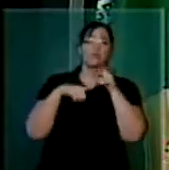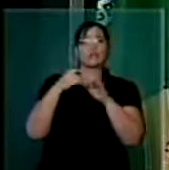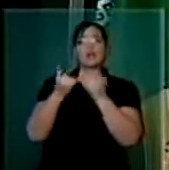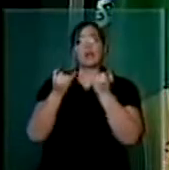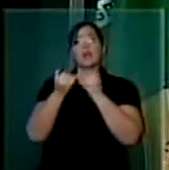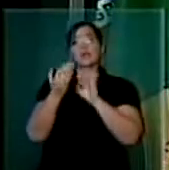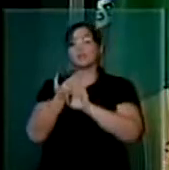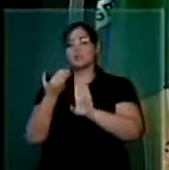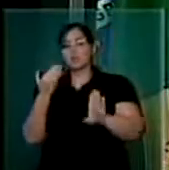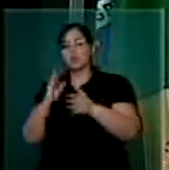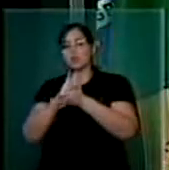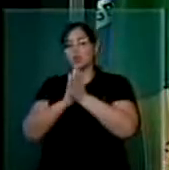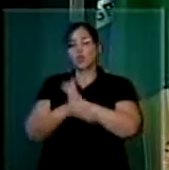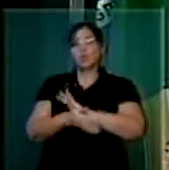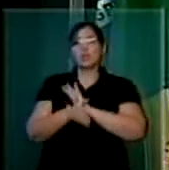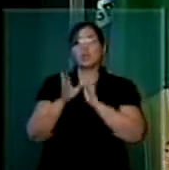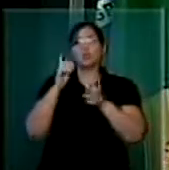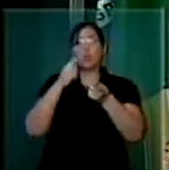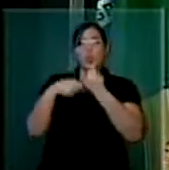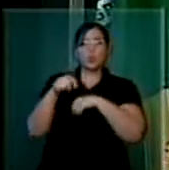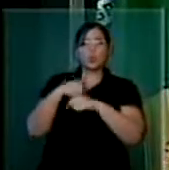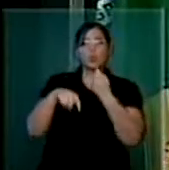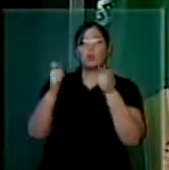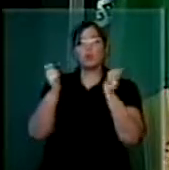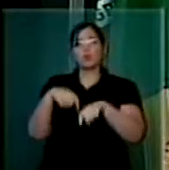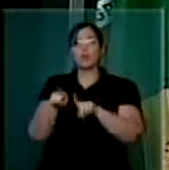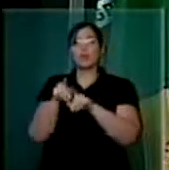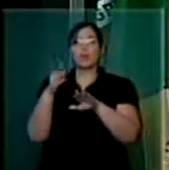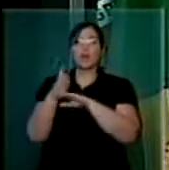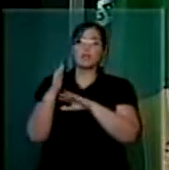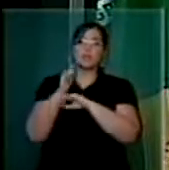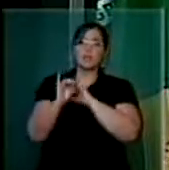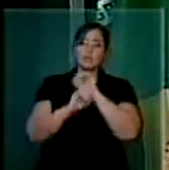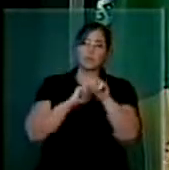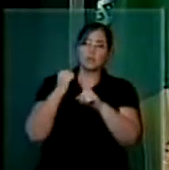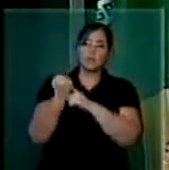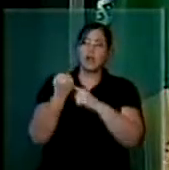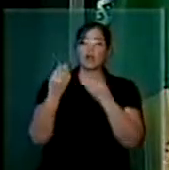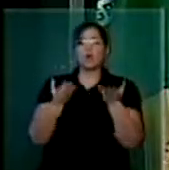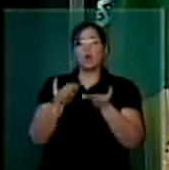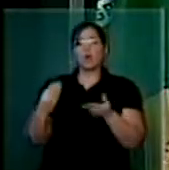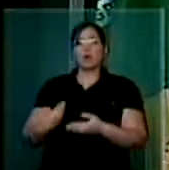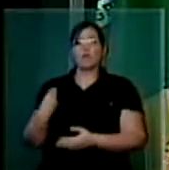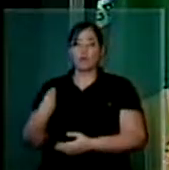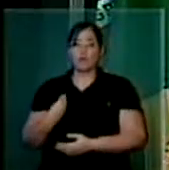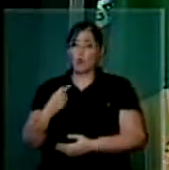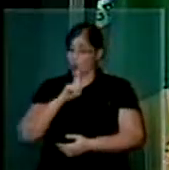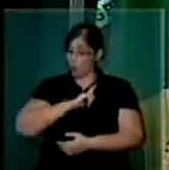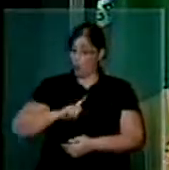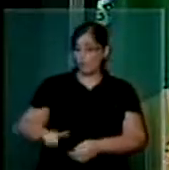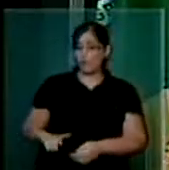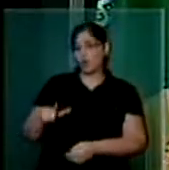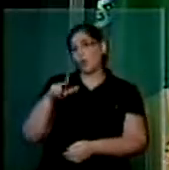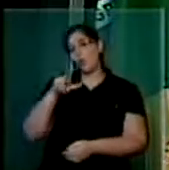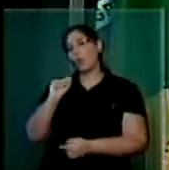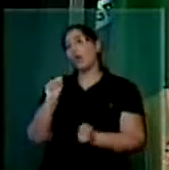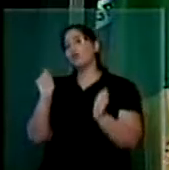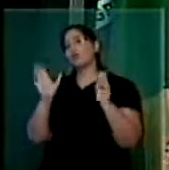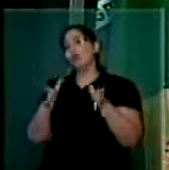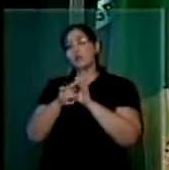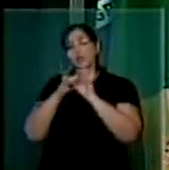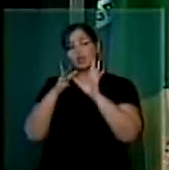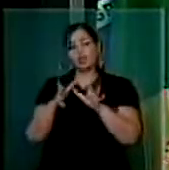excluída do consumo, das possibilidades e do acesso da sociedade que nós estamos vivendo aí. O governo do presidente Lula permitiu